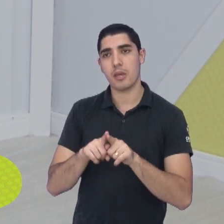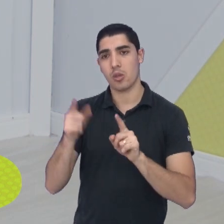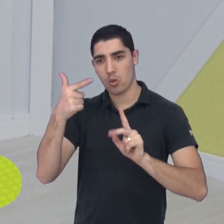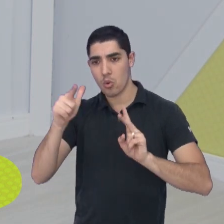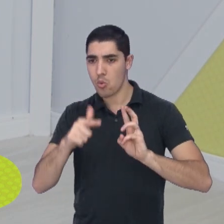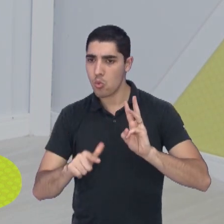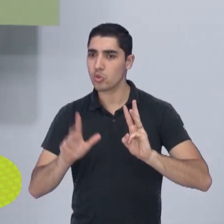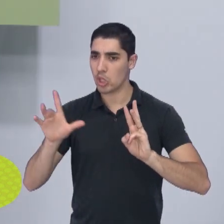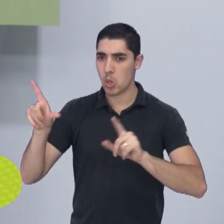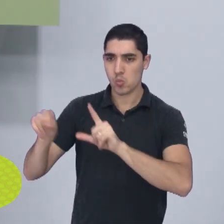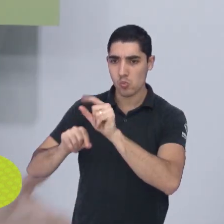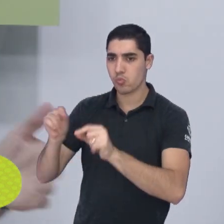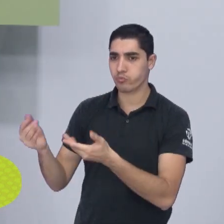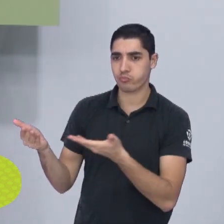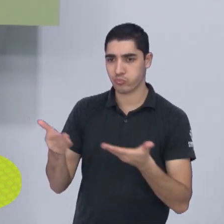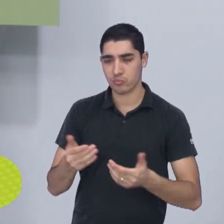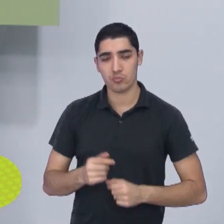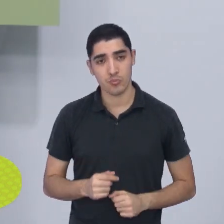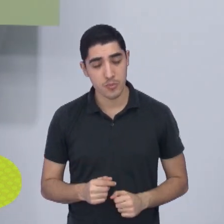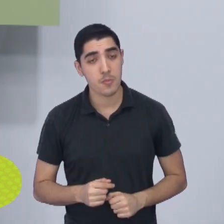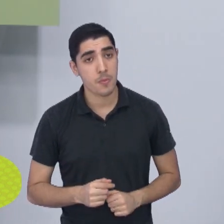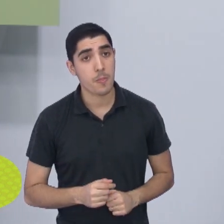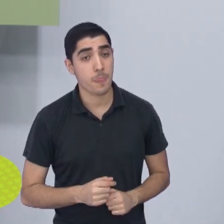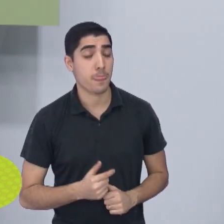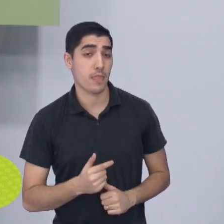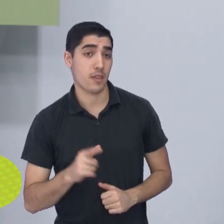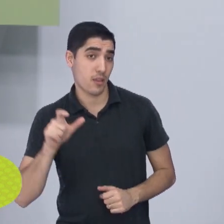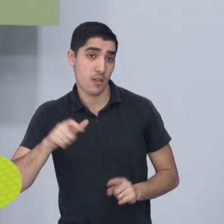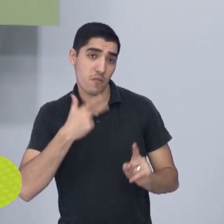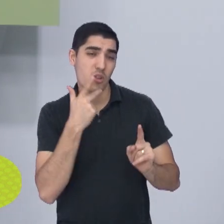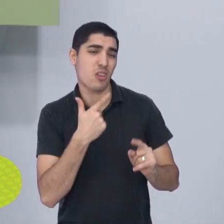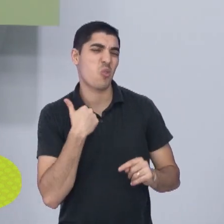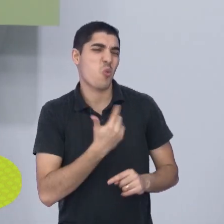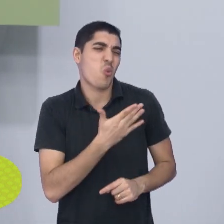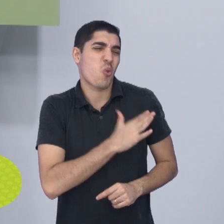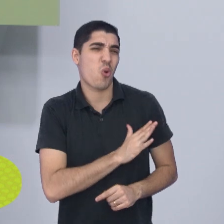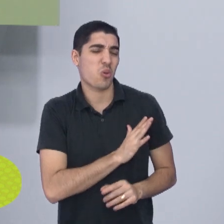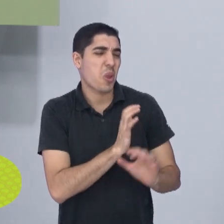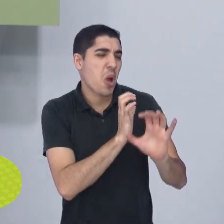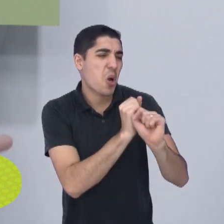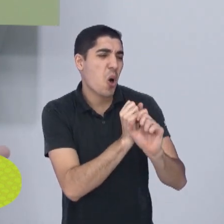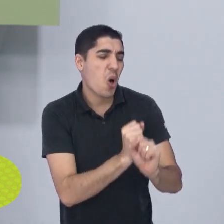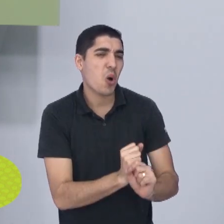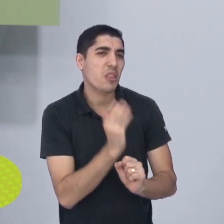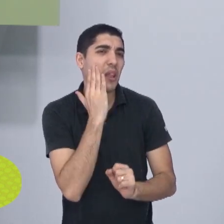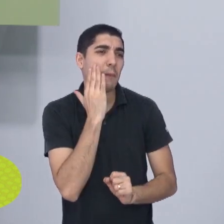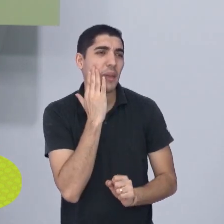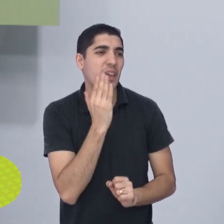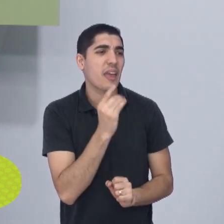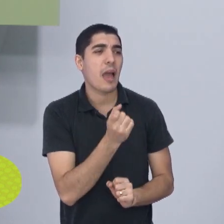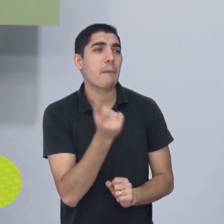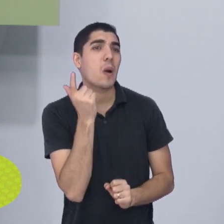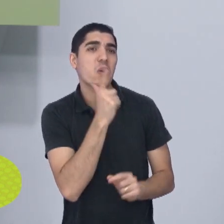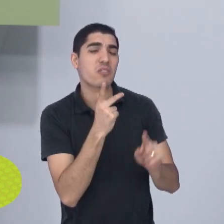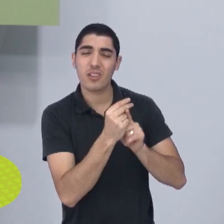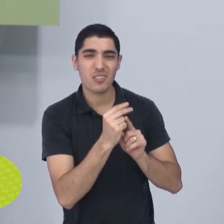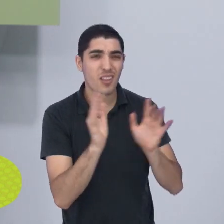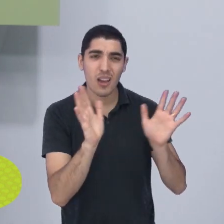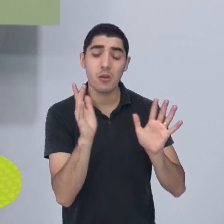porquê. Como ele falou, né, não gosta de fazer conta, então ele tem que, só que para não fazer conta, precisa vencer os